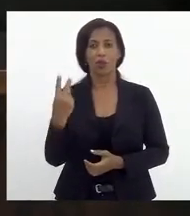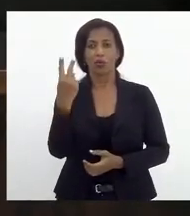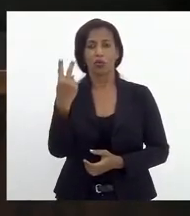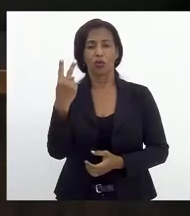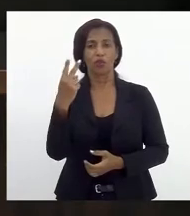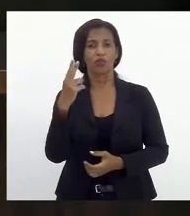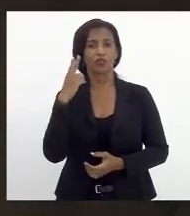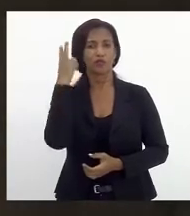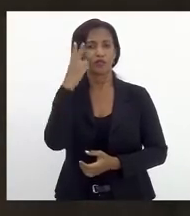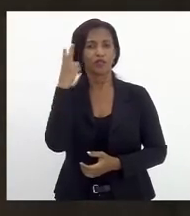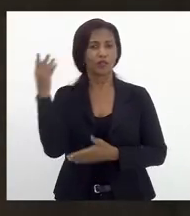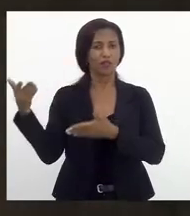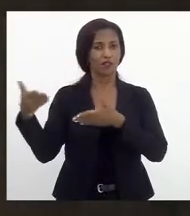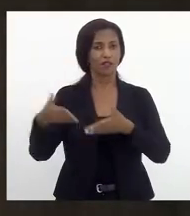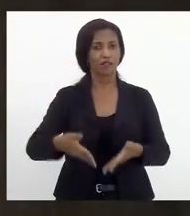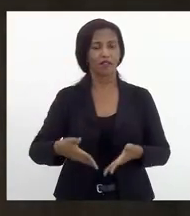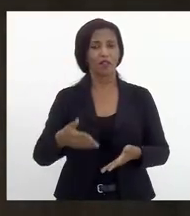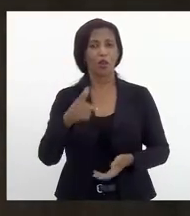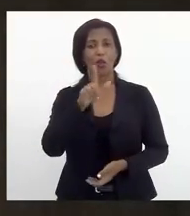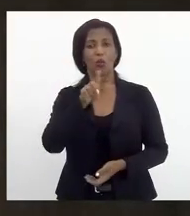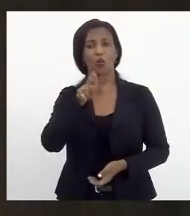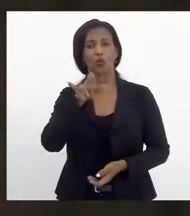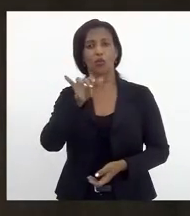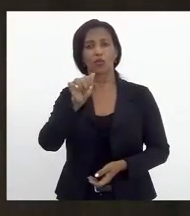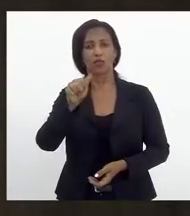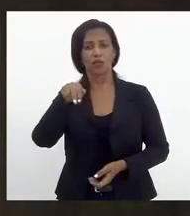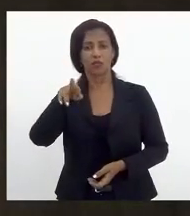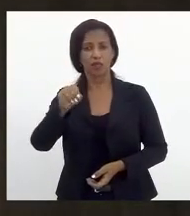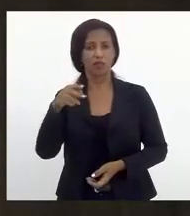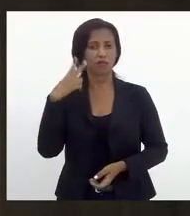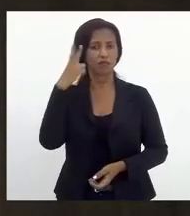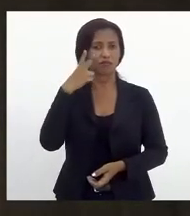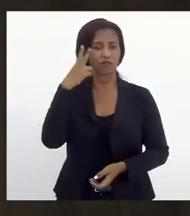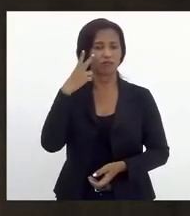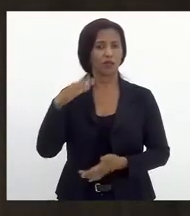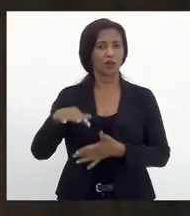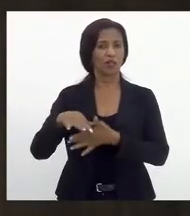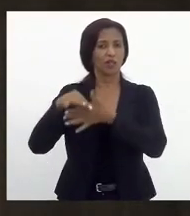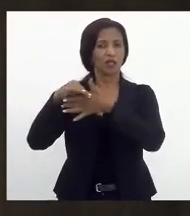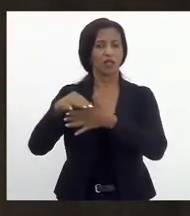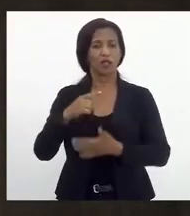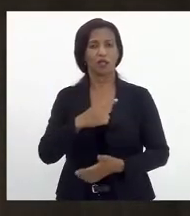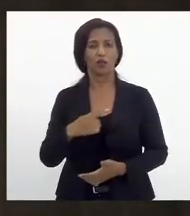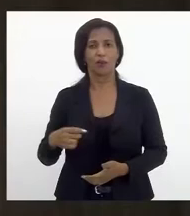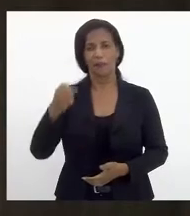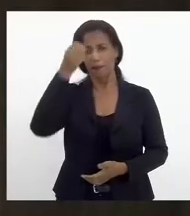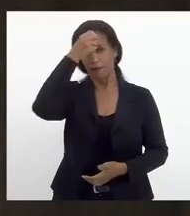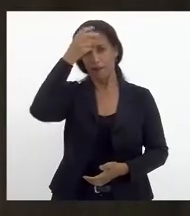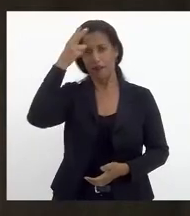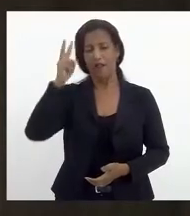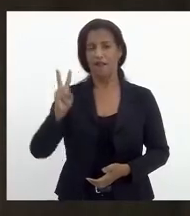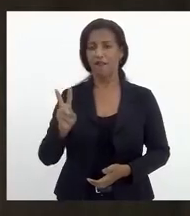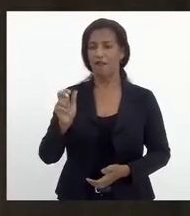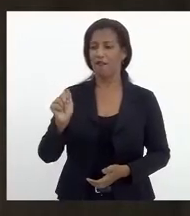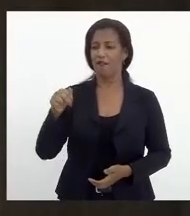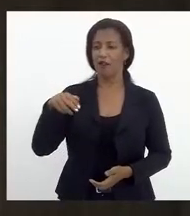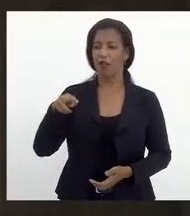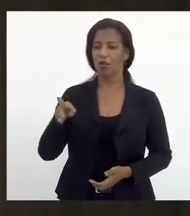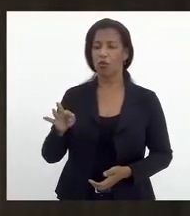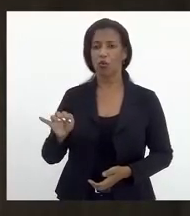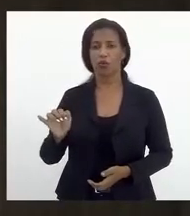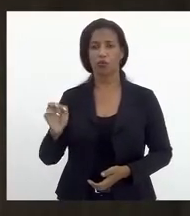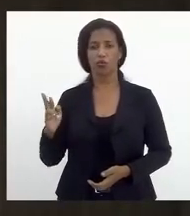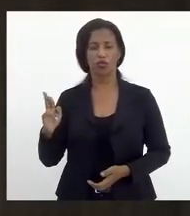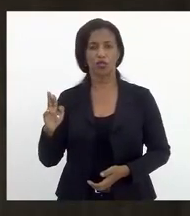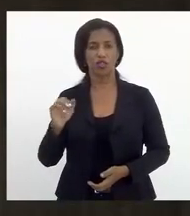vereadores que visitam a nossa casa, o vereador Luciano, vereador líder do governo do prefeito Vantuil, de Iguaba Grande, região